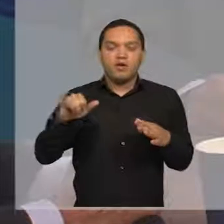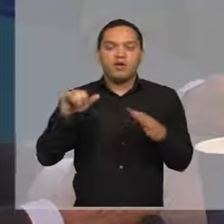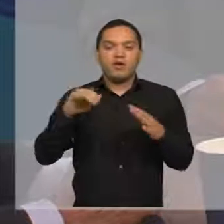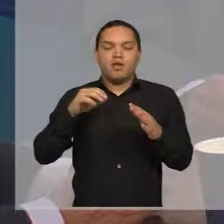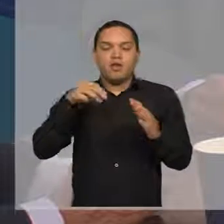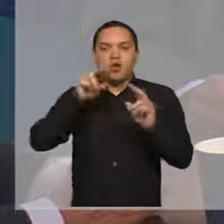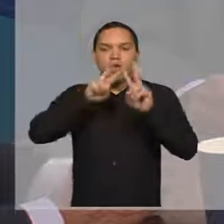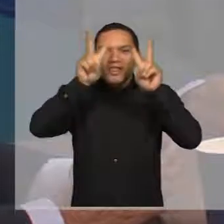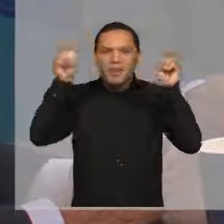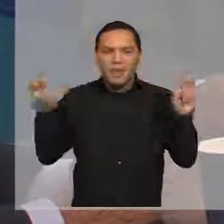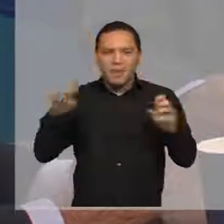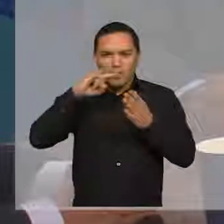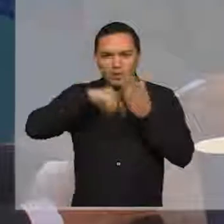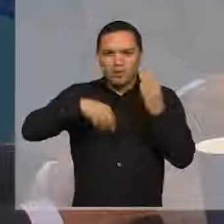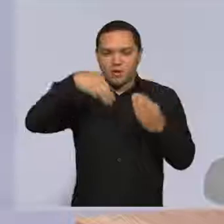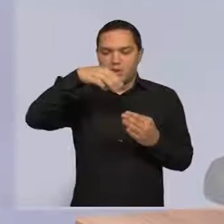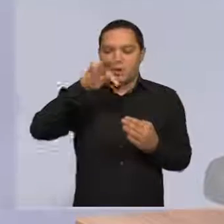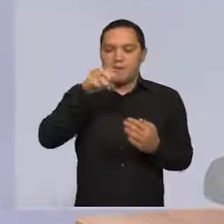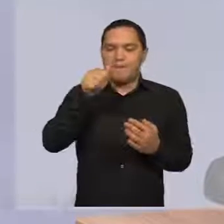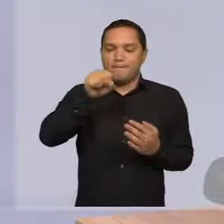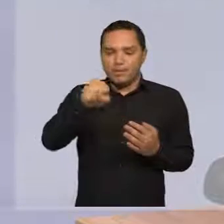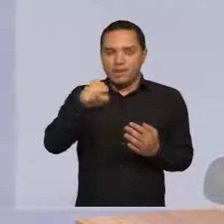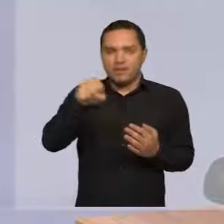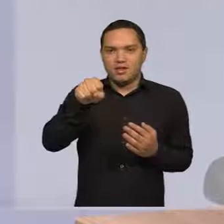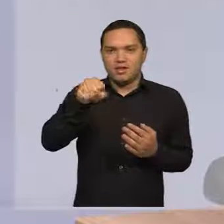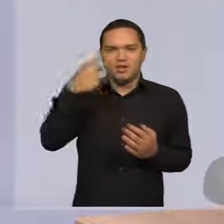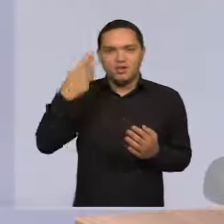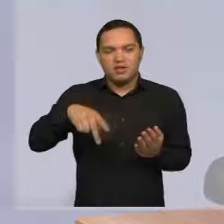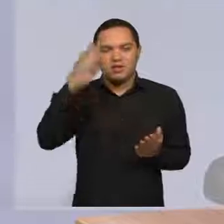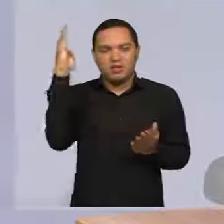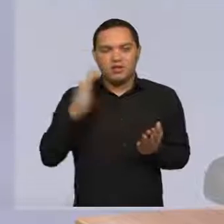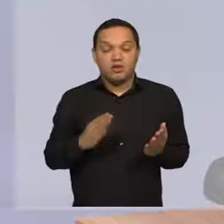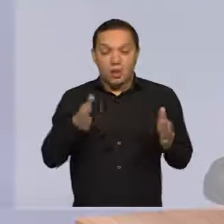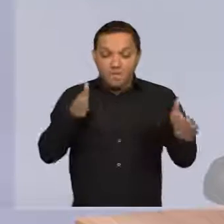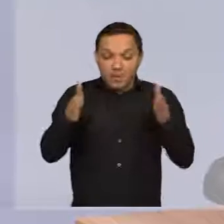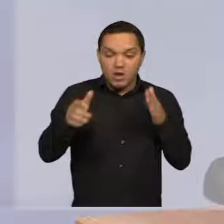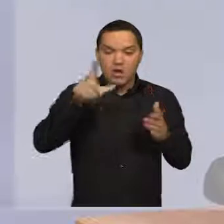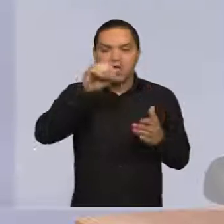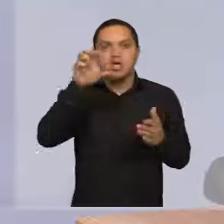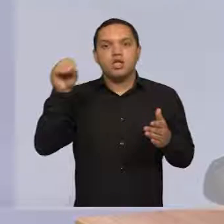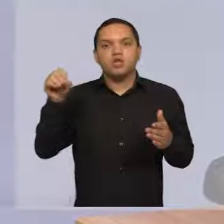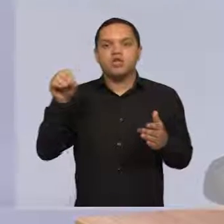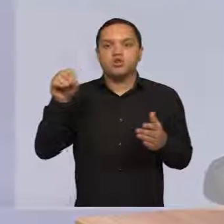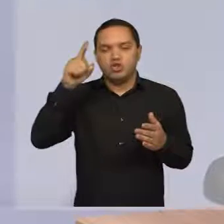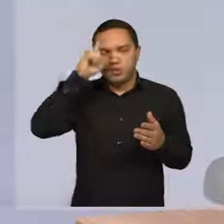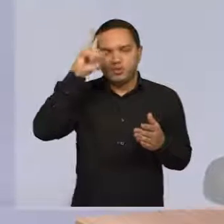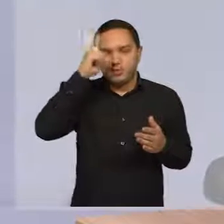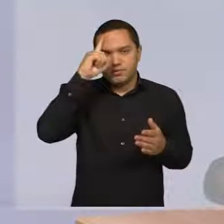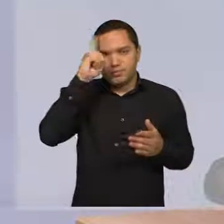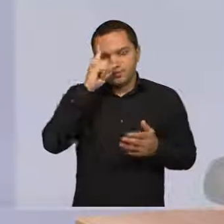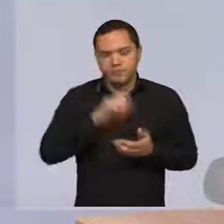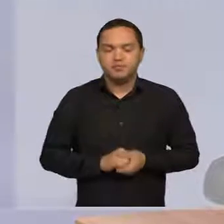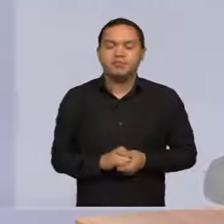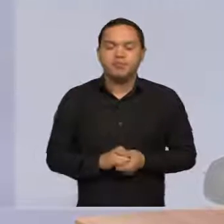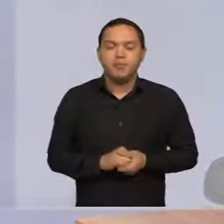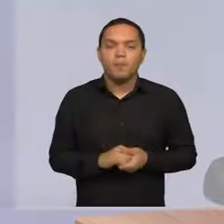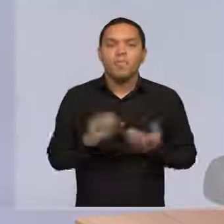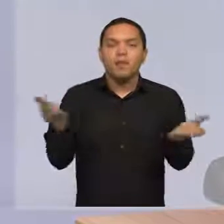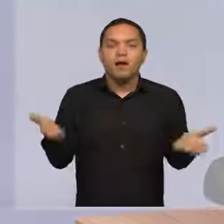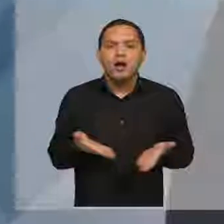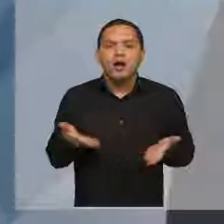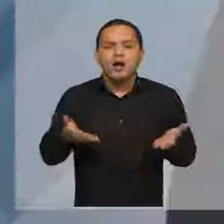chamada de metas nacionais prioritárias para uma agenda de 100 dias. Vamos, portanto, entender o